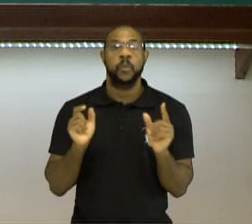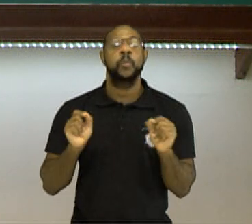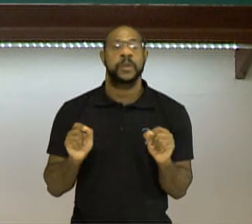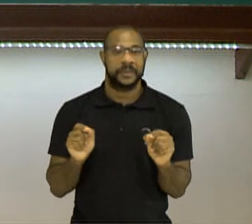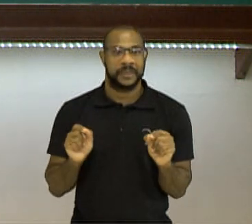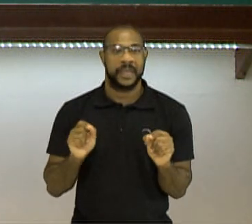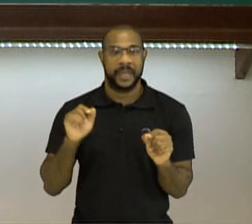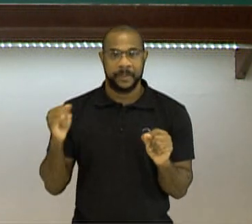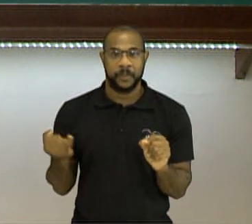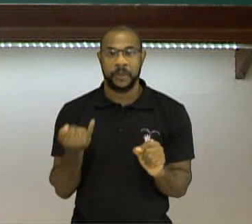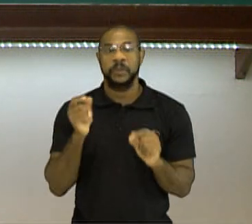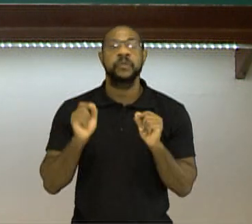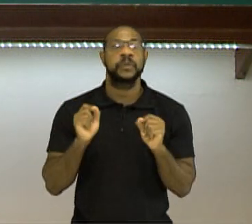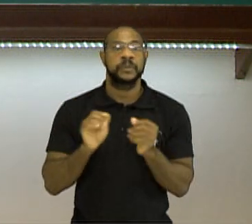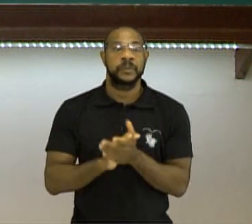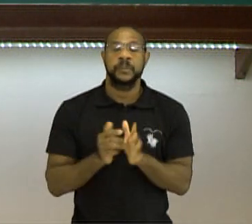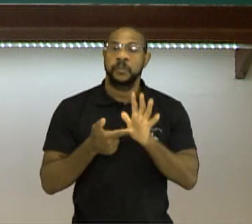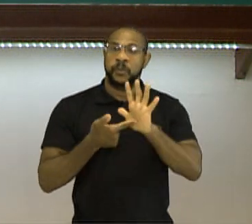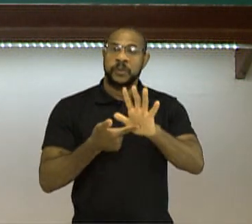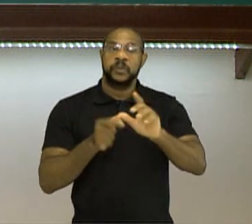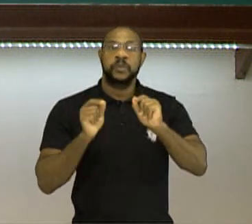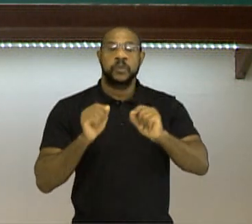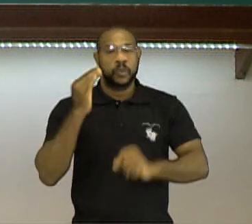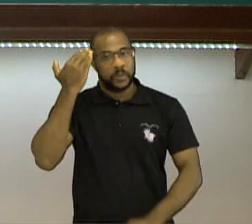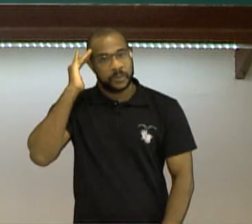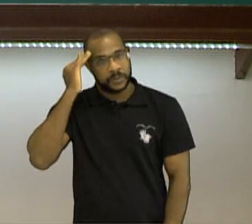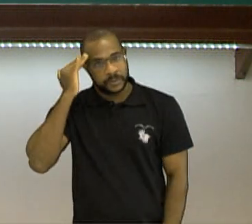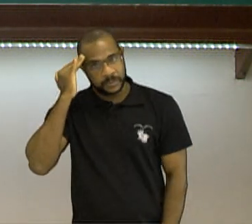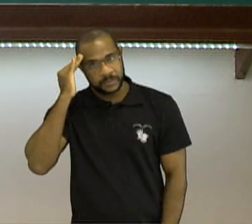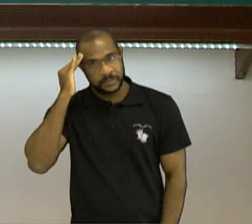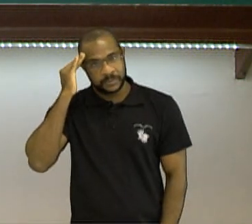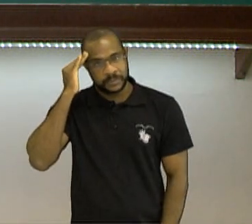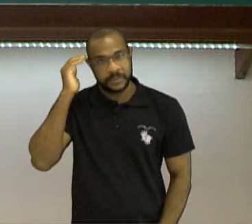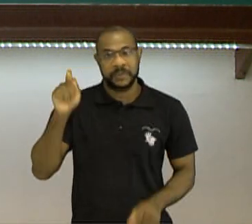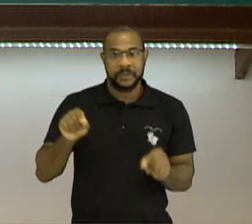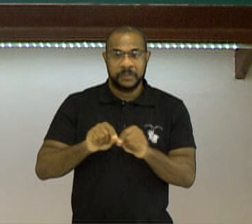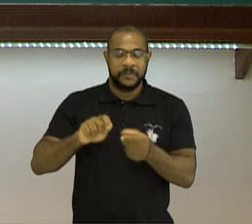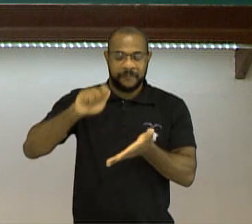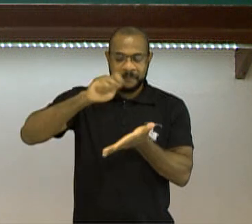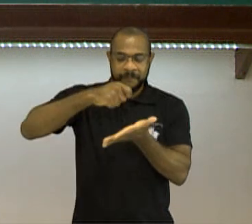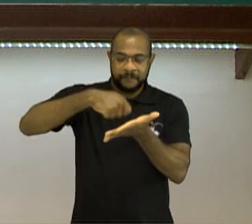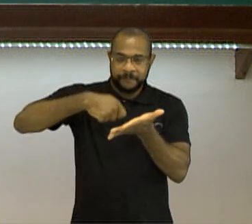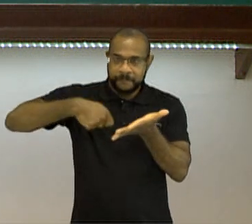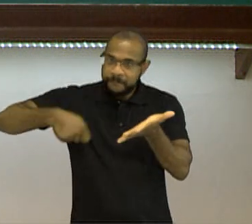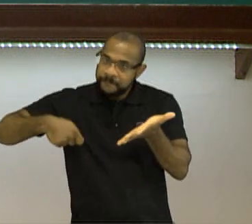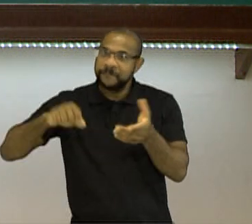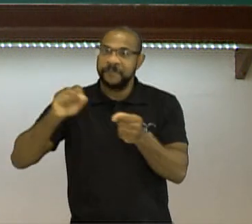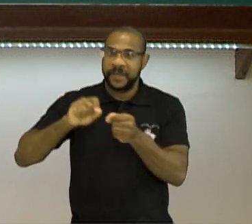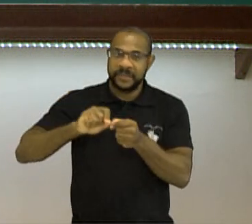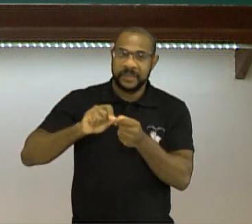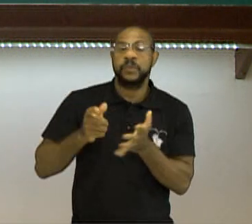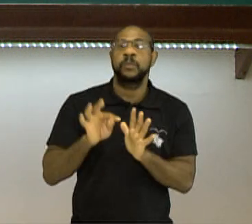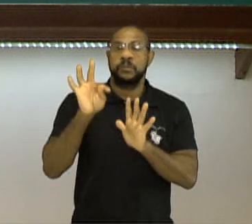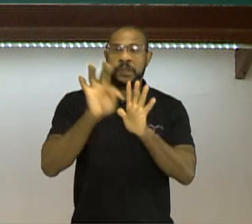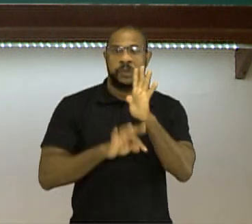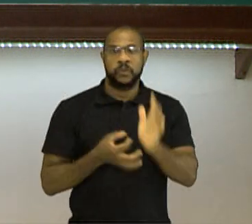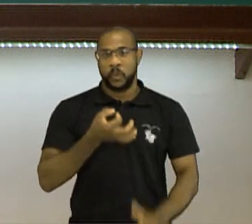é, portanto, identificar, compreender e produzir em torno do artigo de opinião.